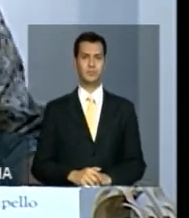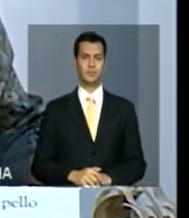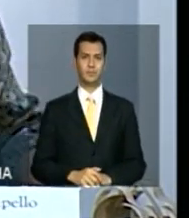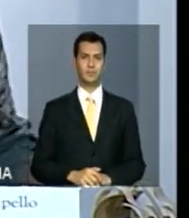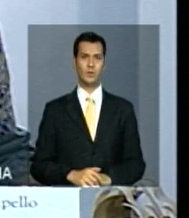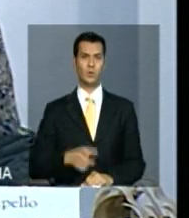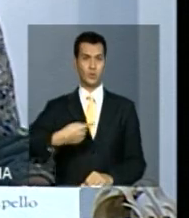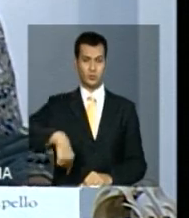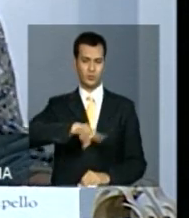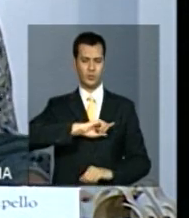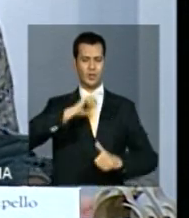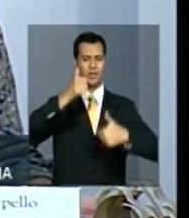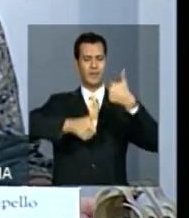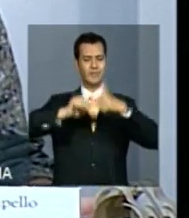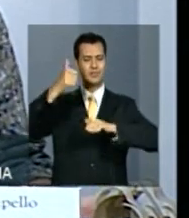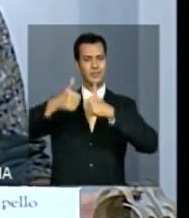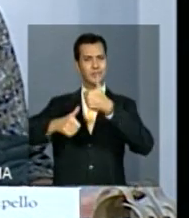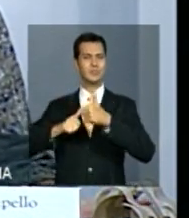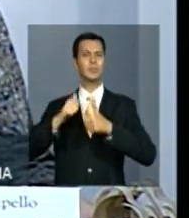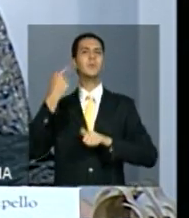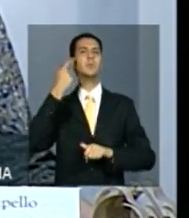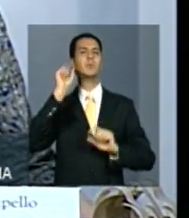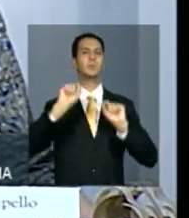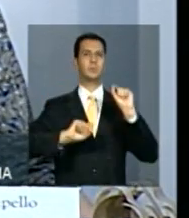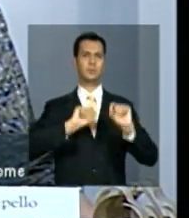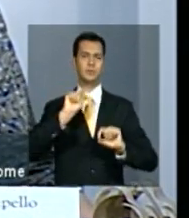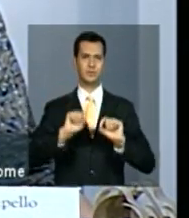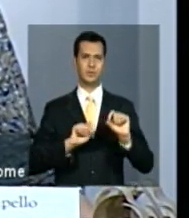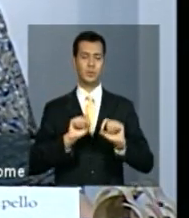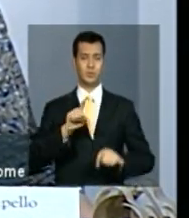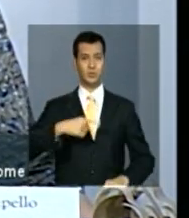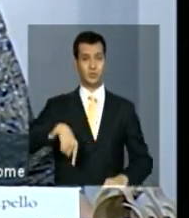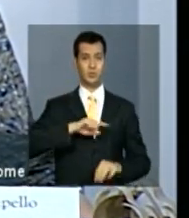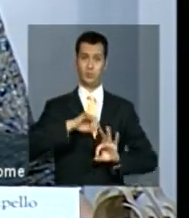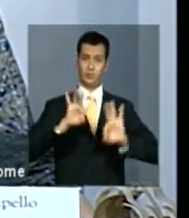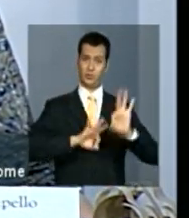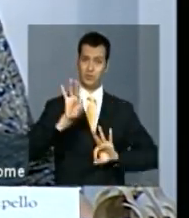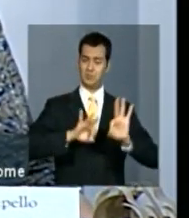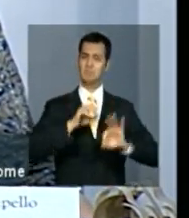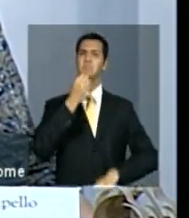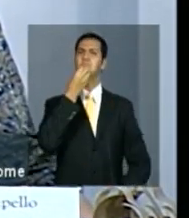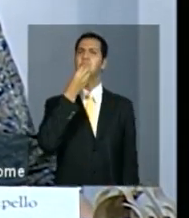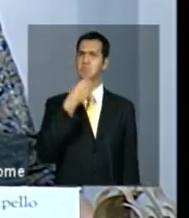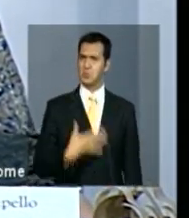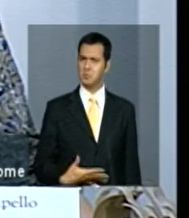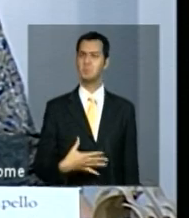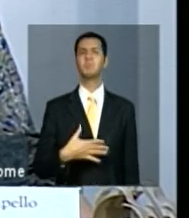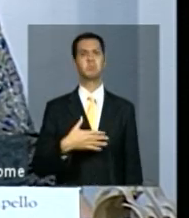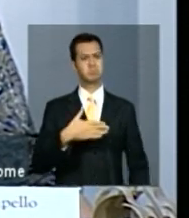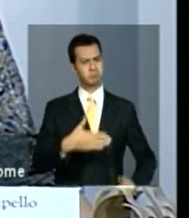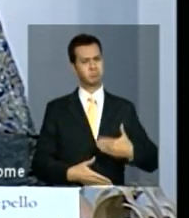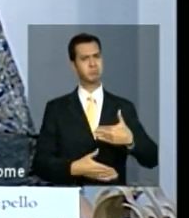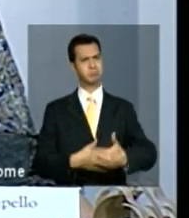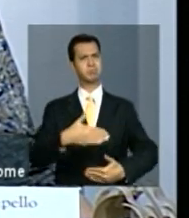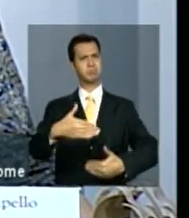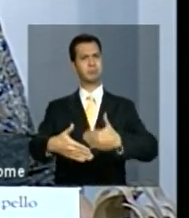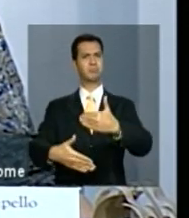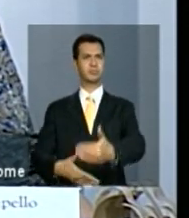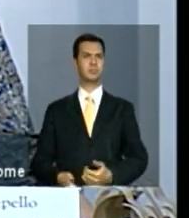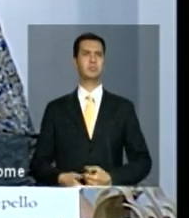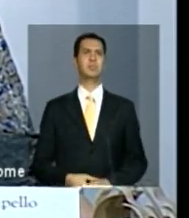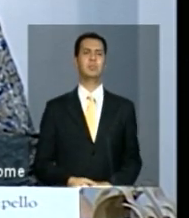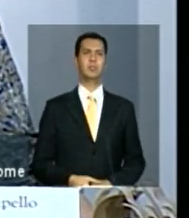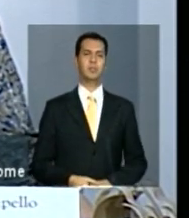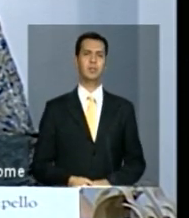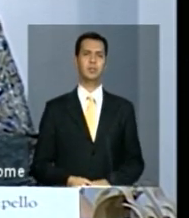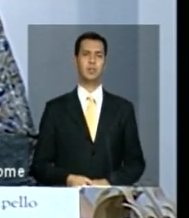nossa avaliação é uma avaliação de que nós o O plano tá indo muito bem nós temos todas as notas nossas